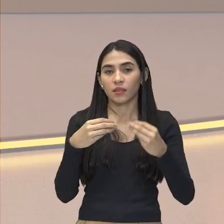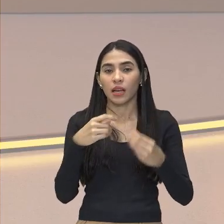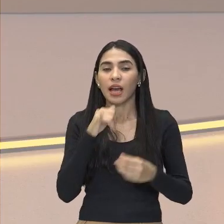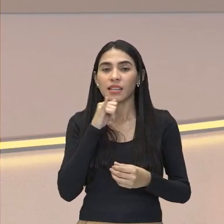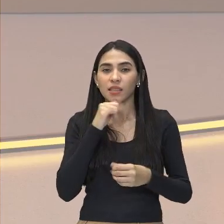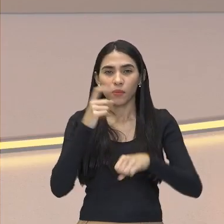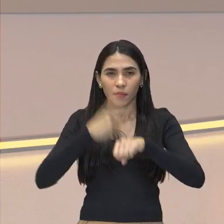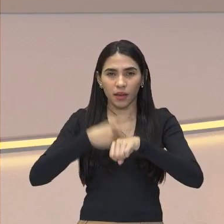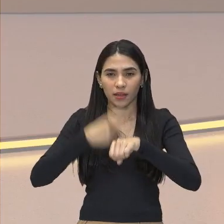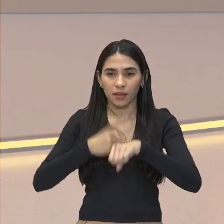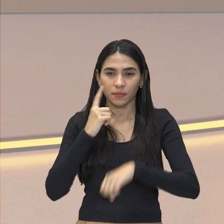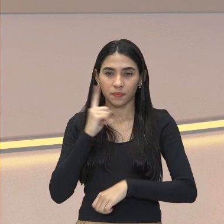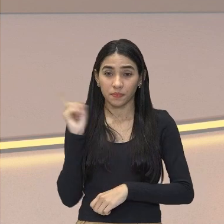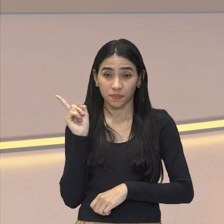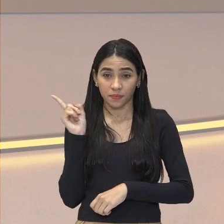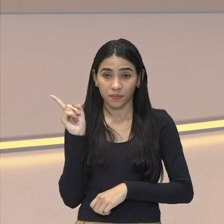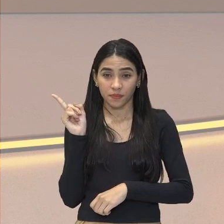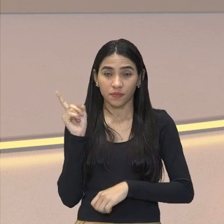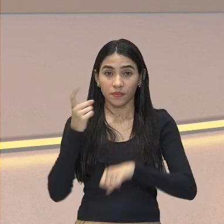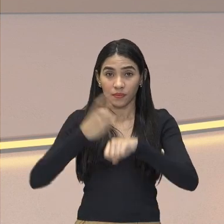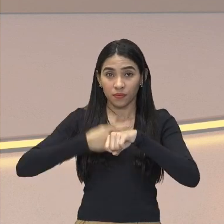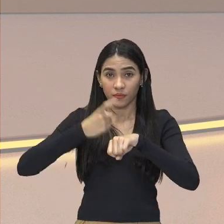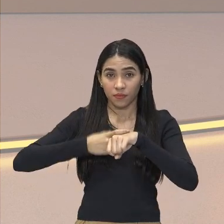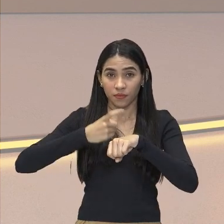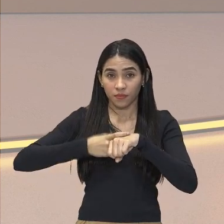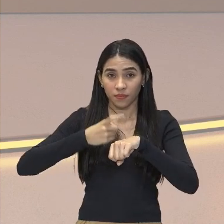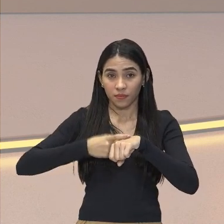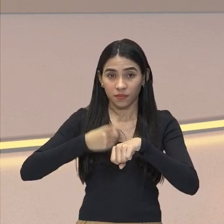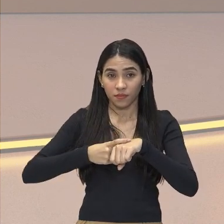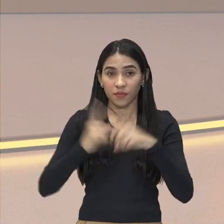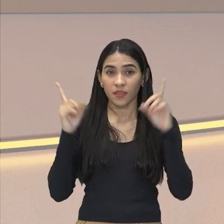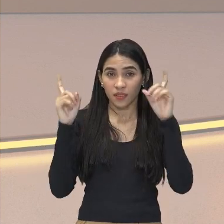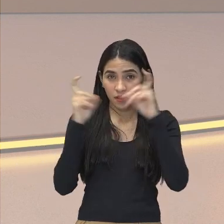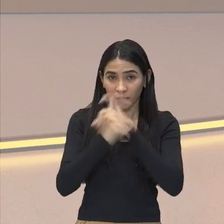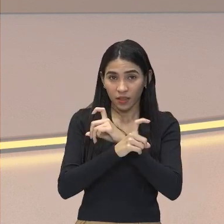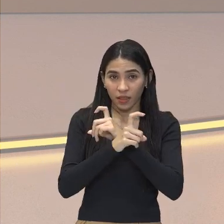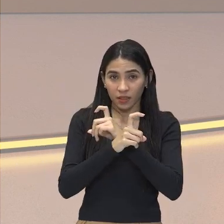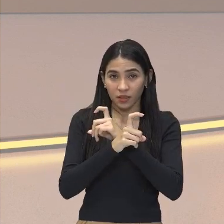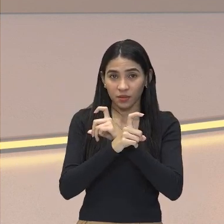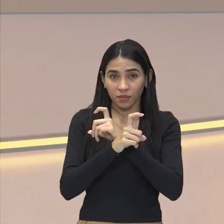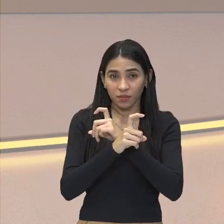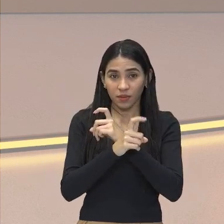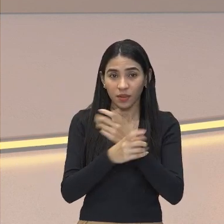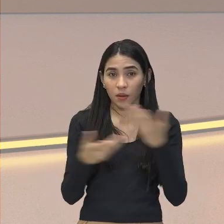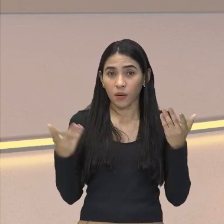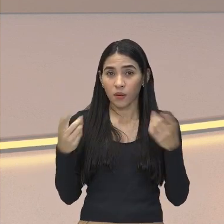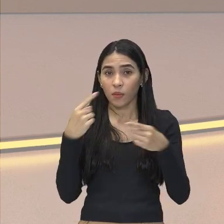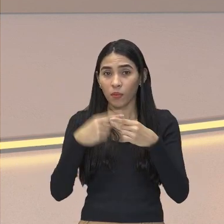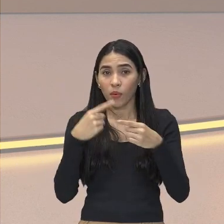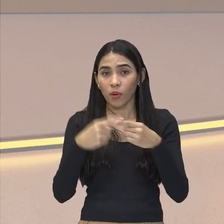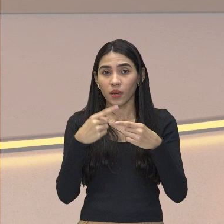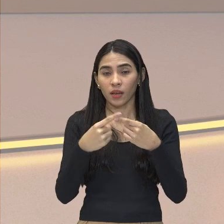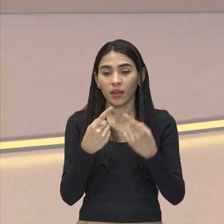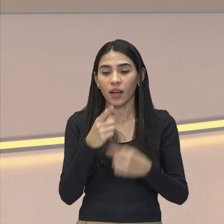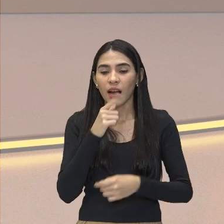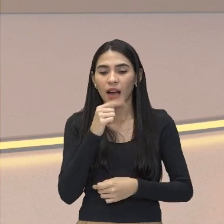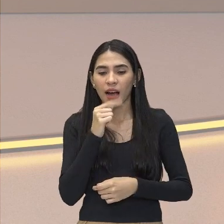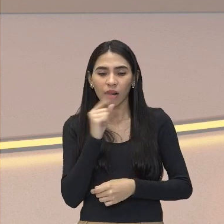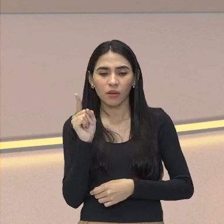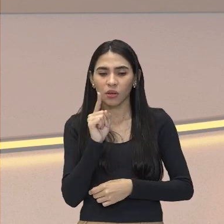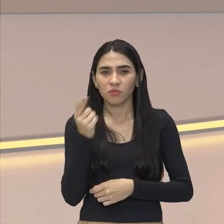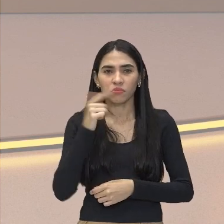rochas, né? Tá vendo a dificuldade que tem aí? Porque a água eu não consigo, ela